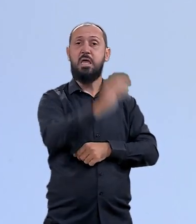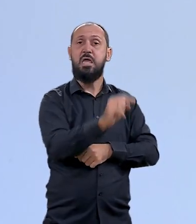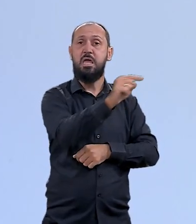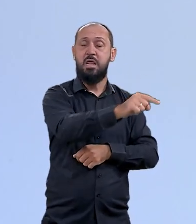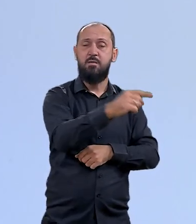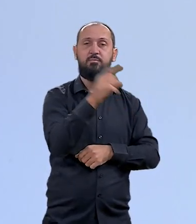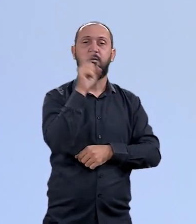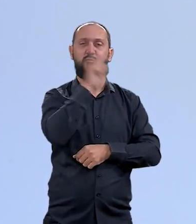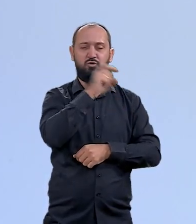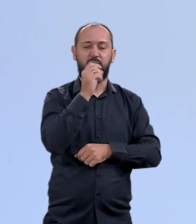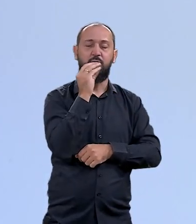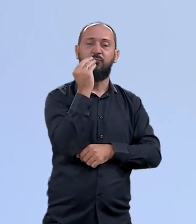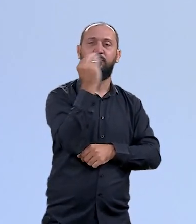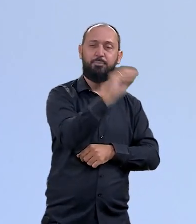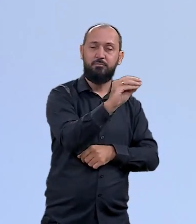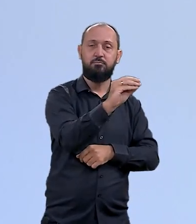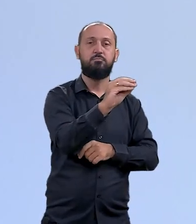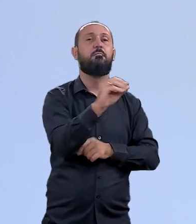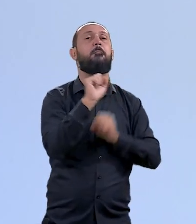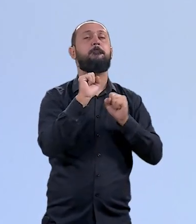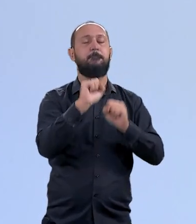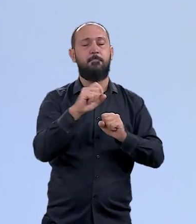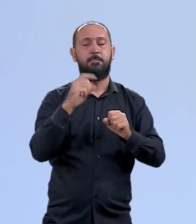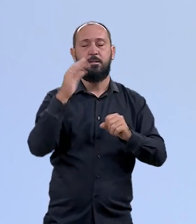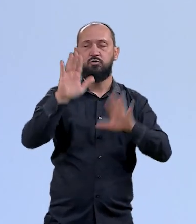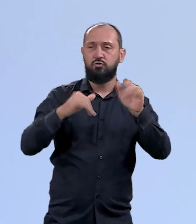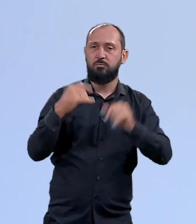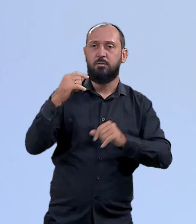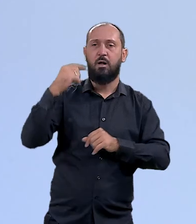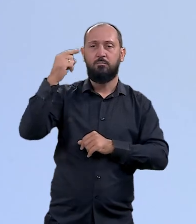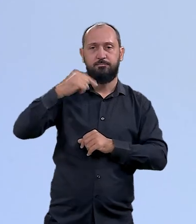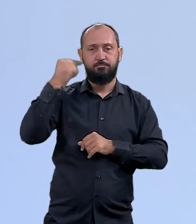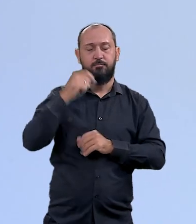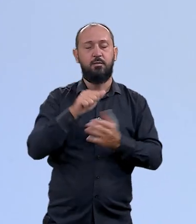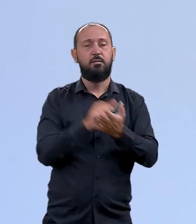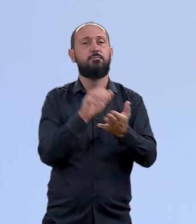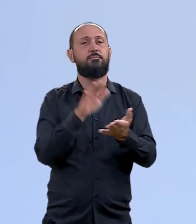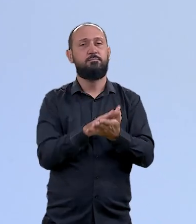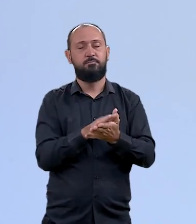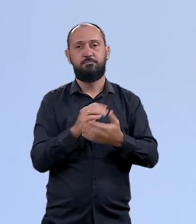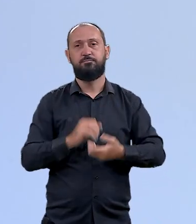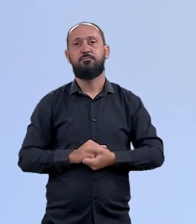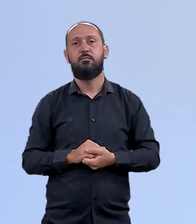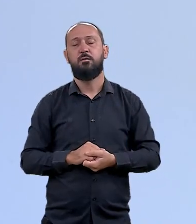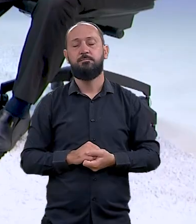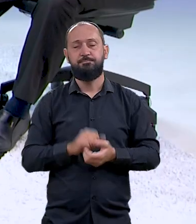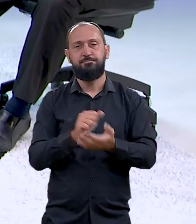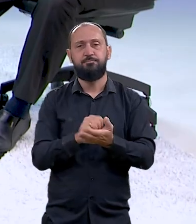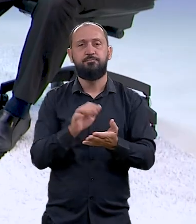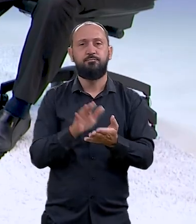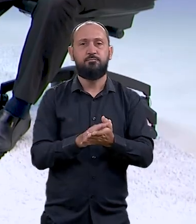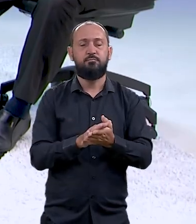propaganda eleitoral ali acima de meio metro quadrado, ou no caso dos comitês acima de 4 metros quadrados.